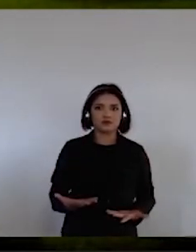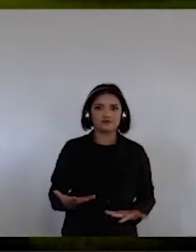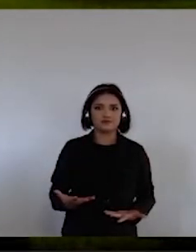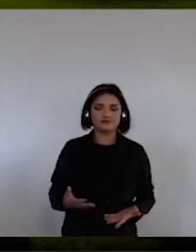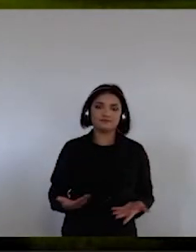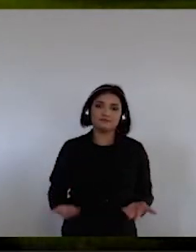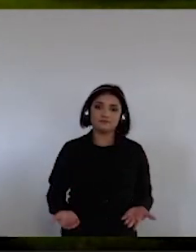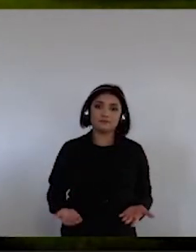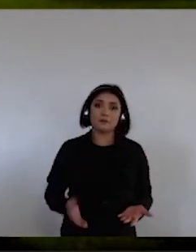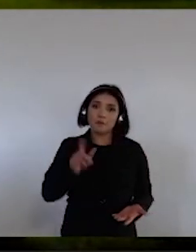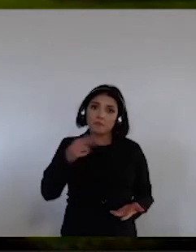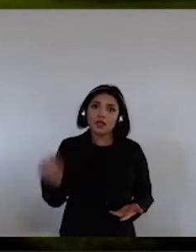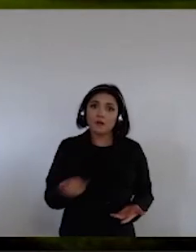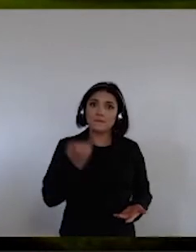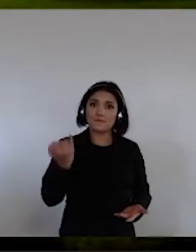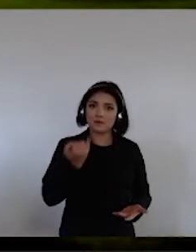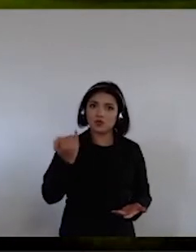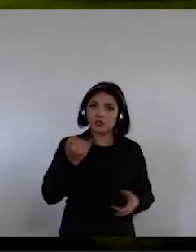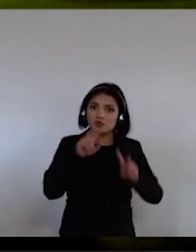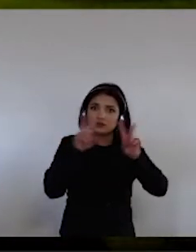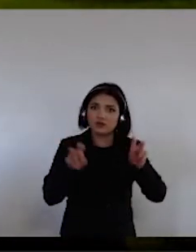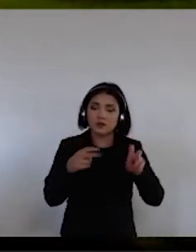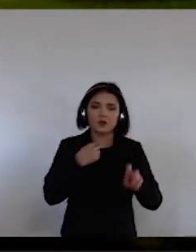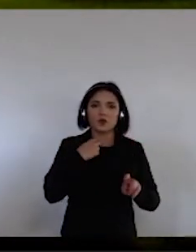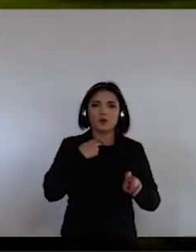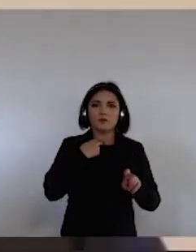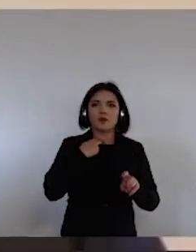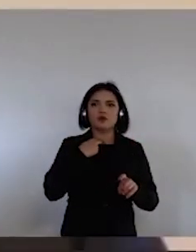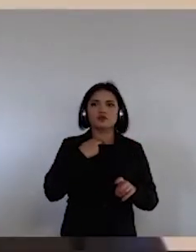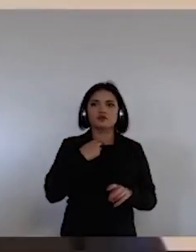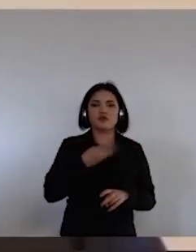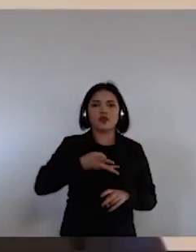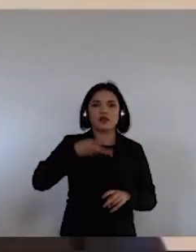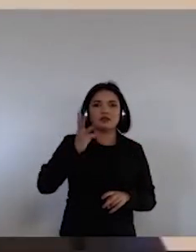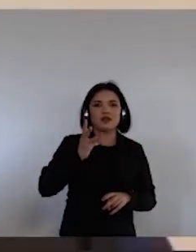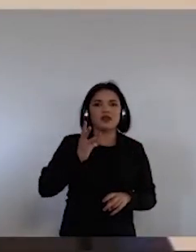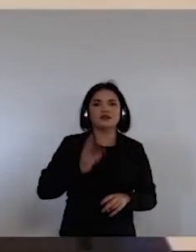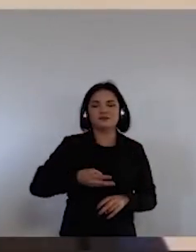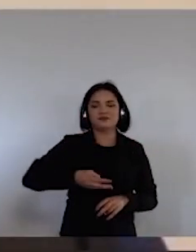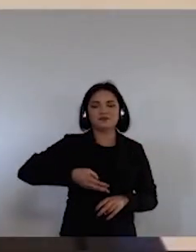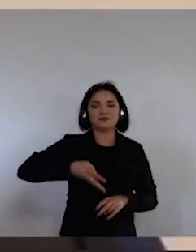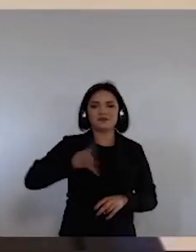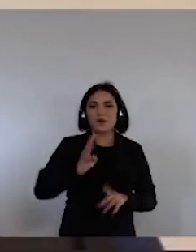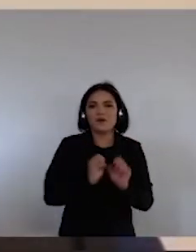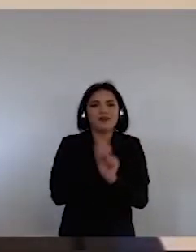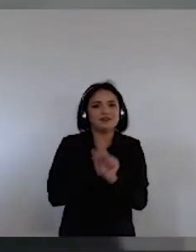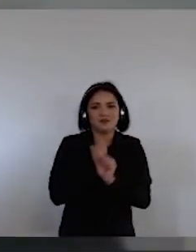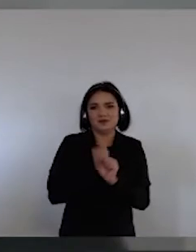deixando de praticar o ato no prazo e na forma da lei. Ora, se existe uma forma da lei, 10 dias, não pode em 10 dias, 20